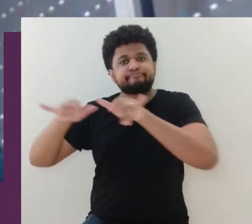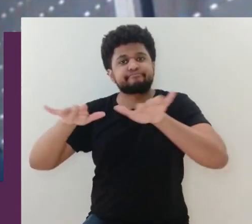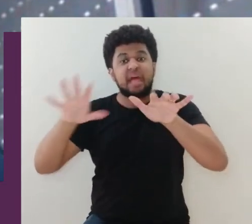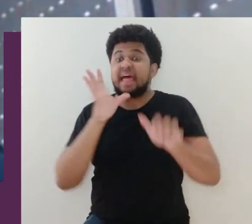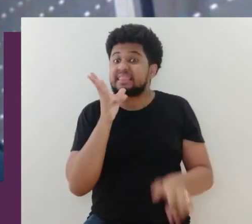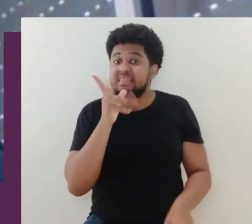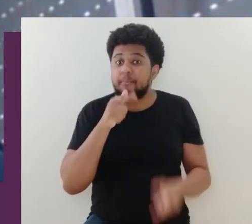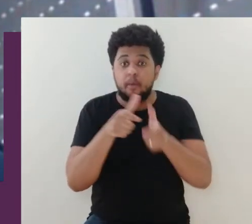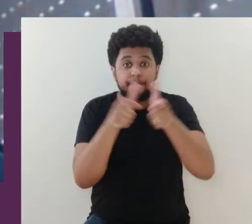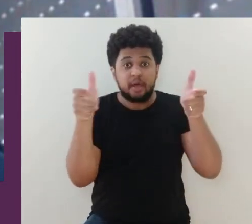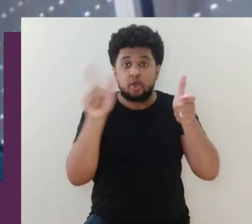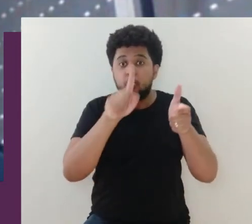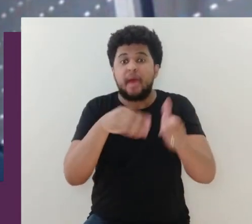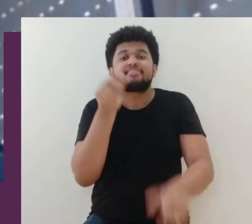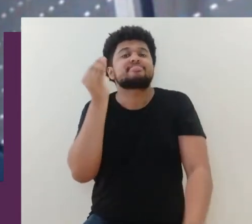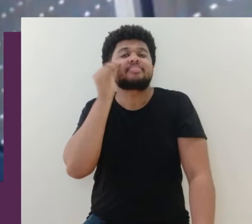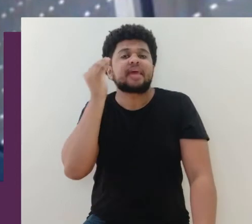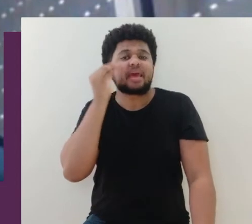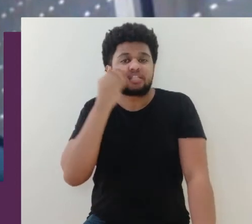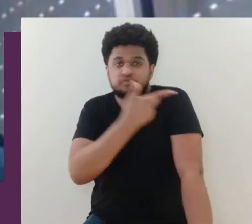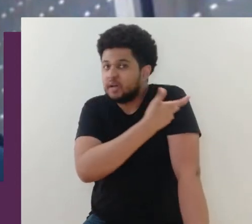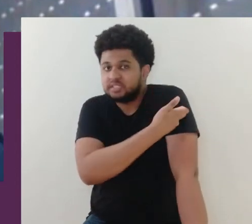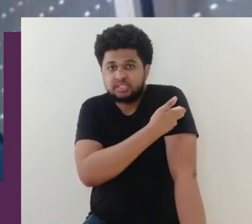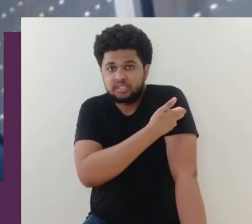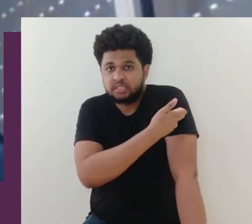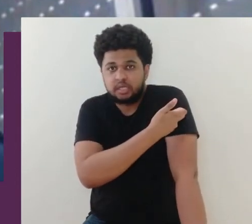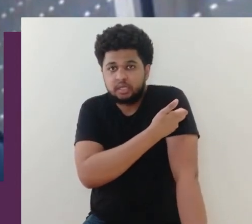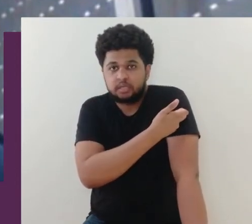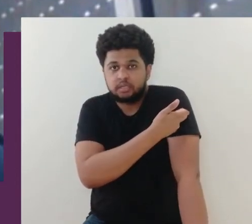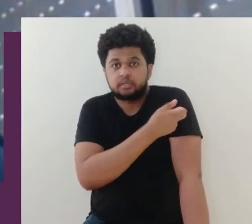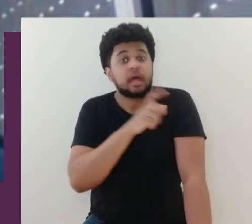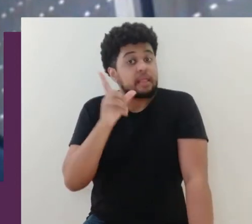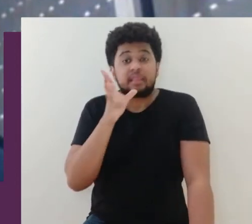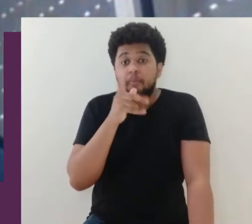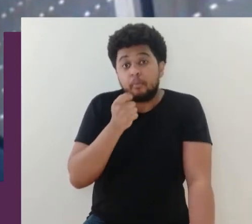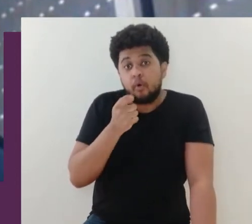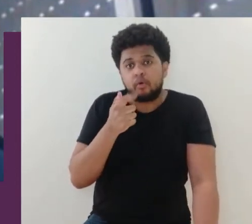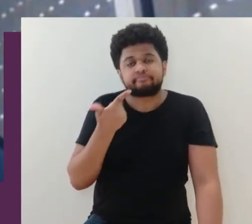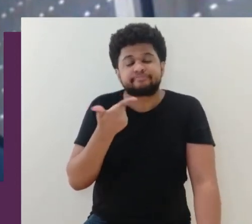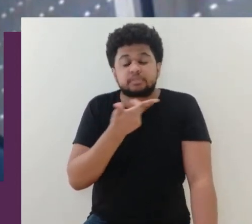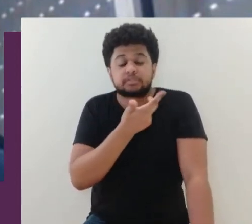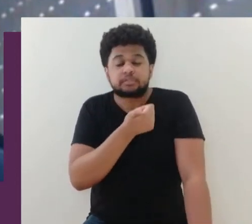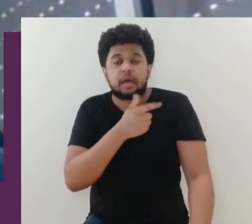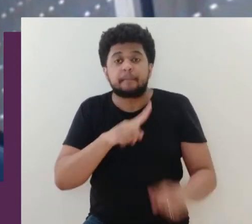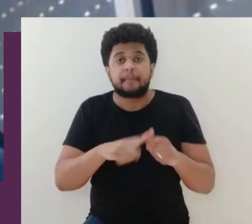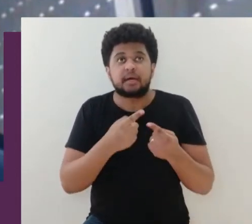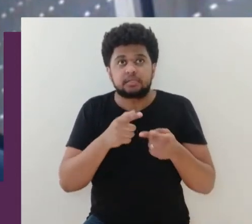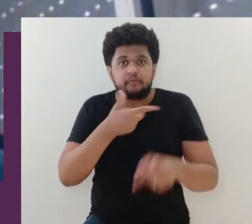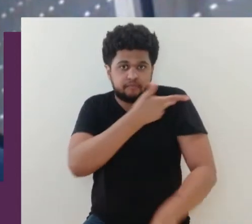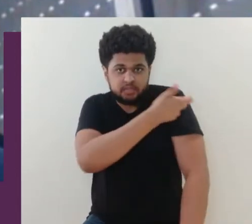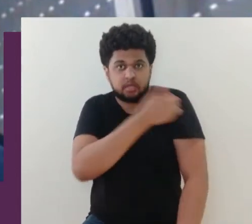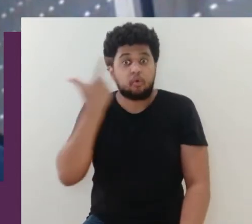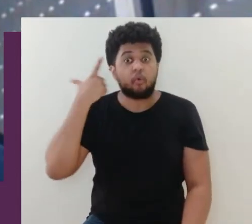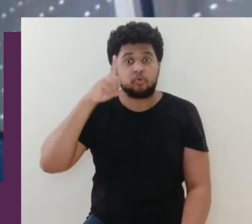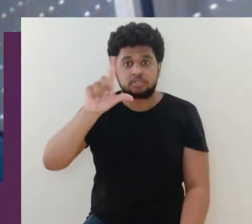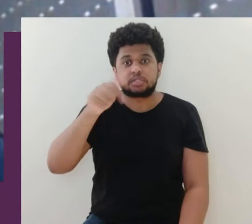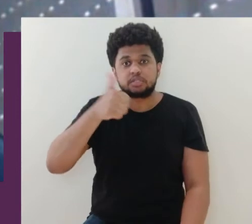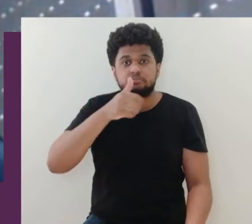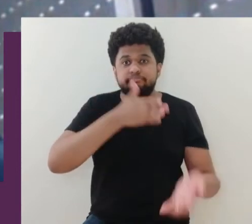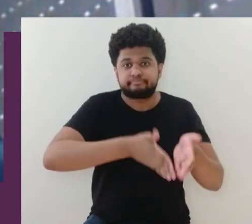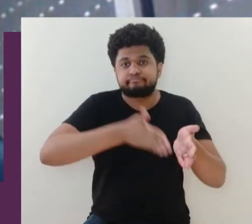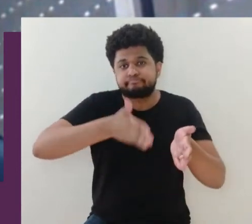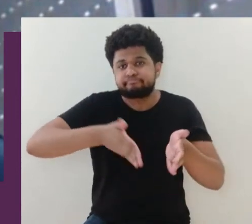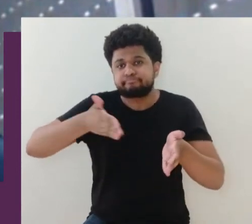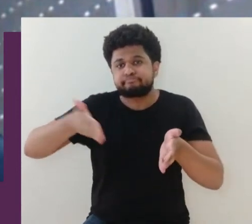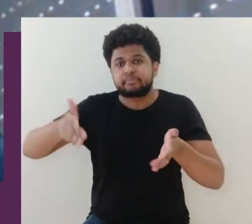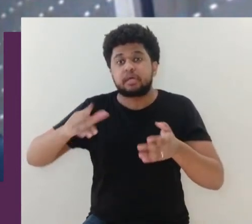A demora maior não é na testagem das vacinas. Isso tem um tempo, realmente. As vacinas estão conseguindo cumprir sem pular